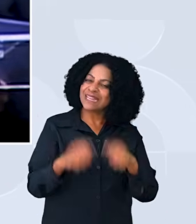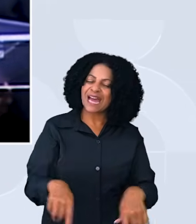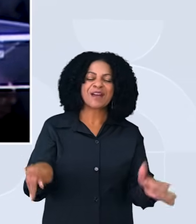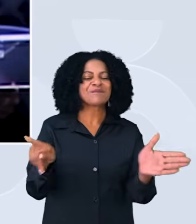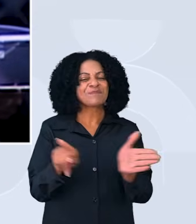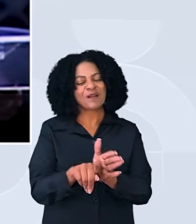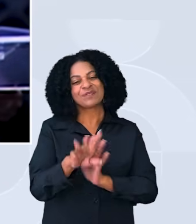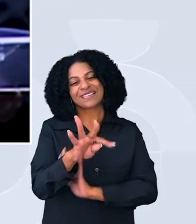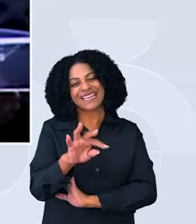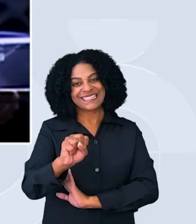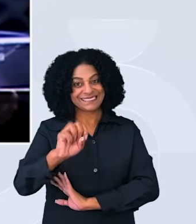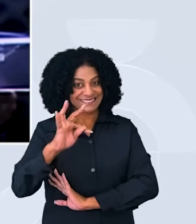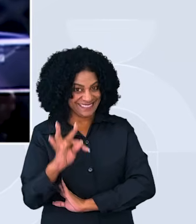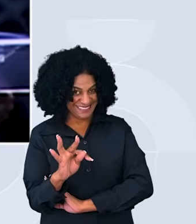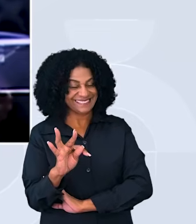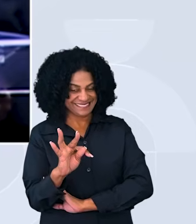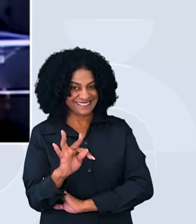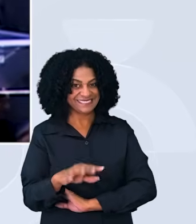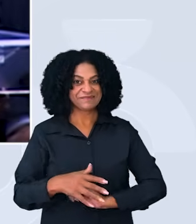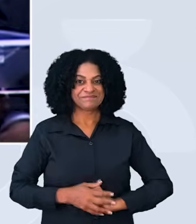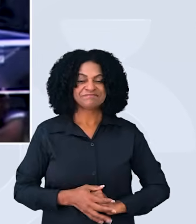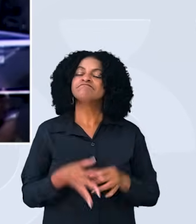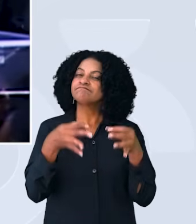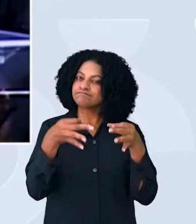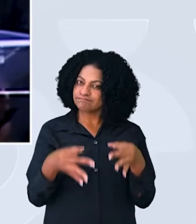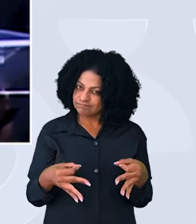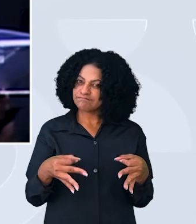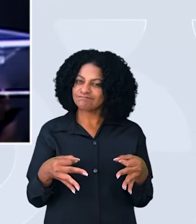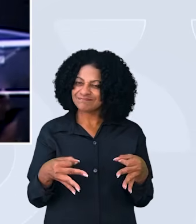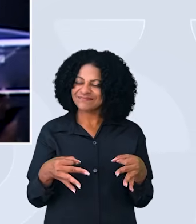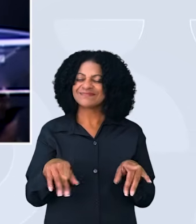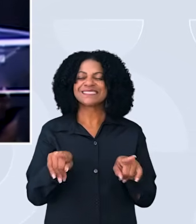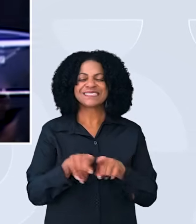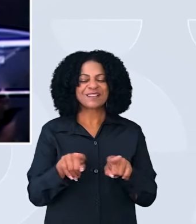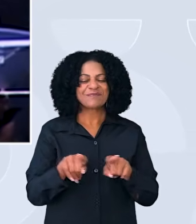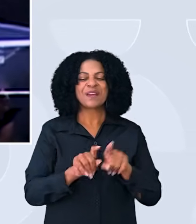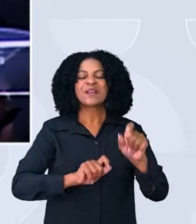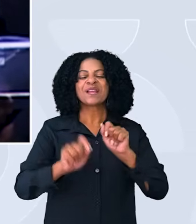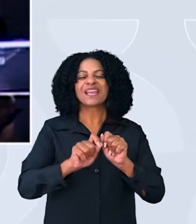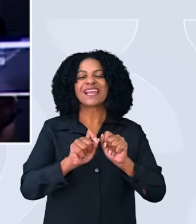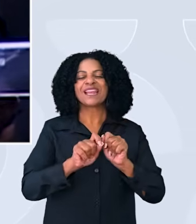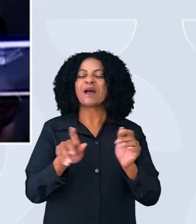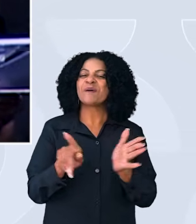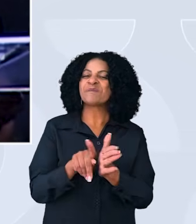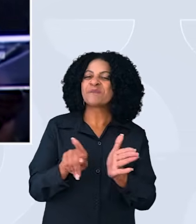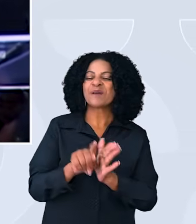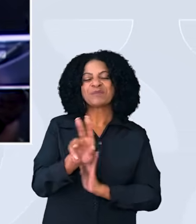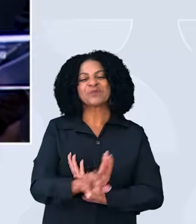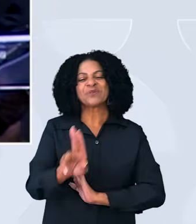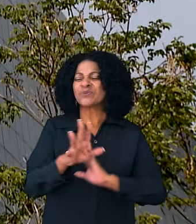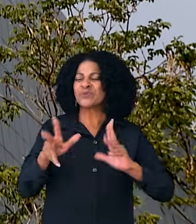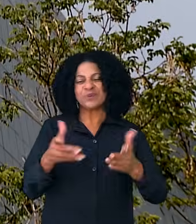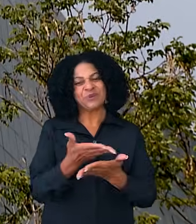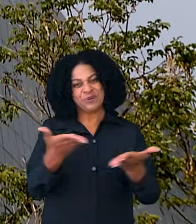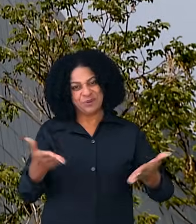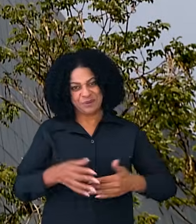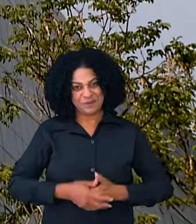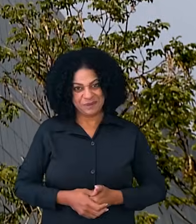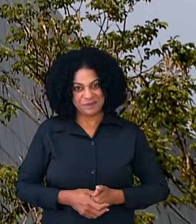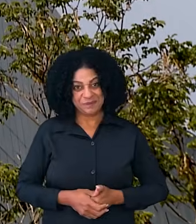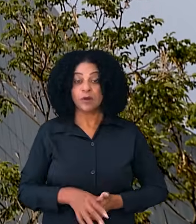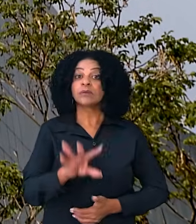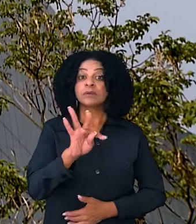eventos diversos. Com certeza, ensejará uma melhoria na prestação jurisdicional. O